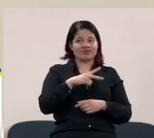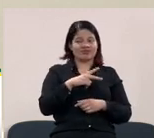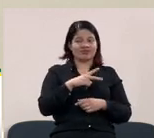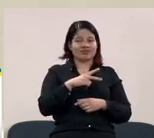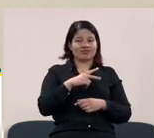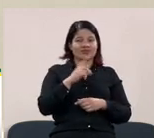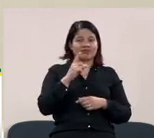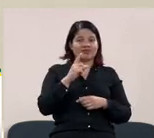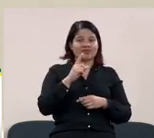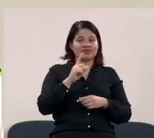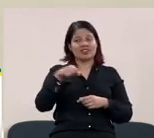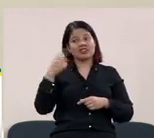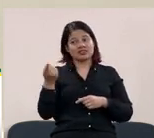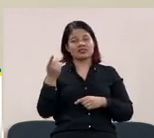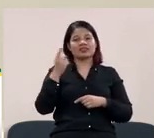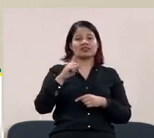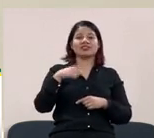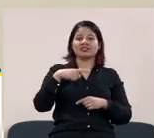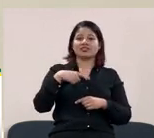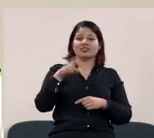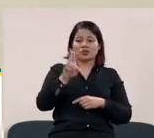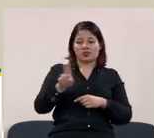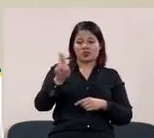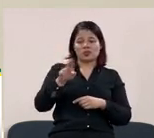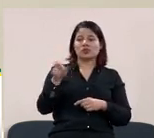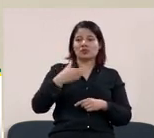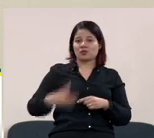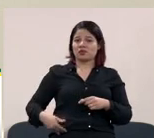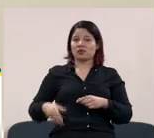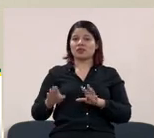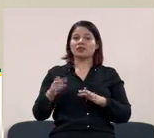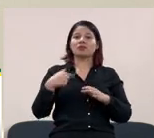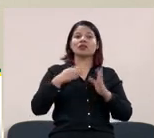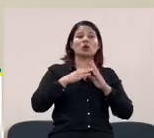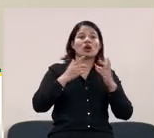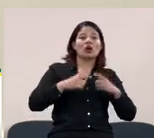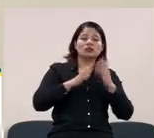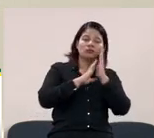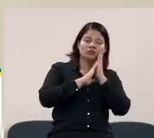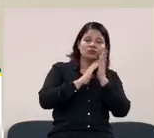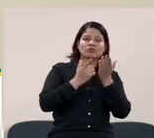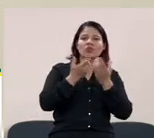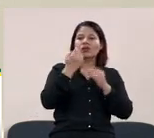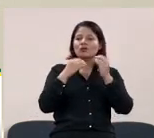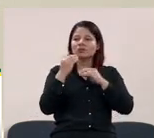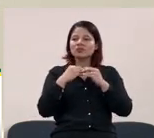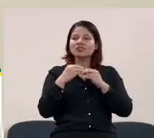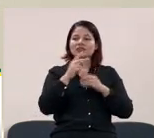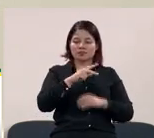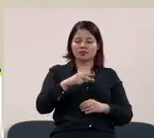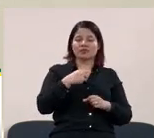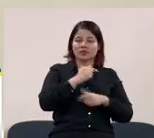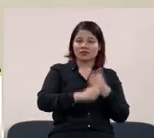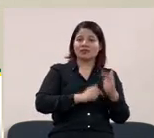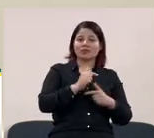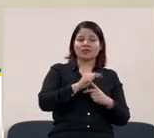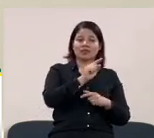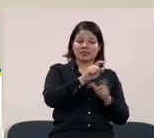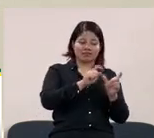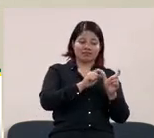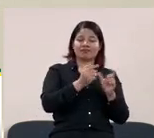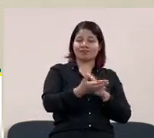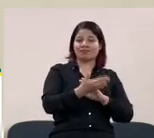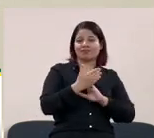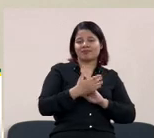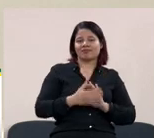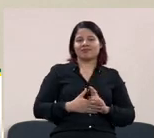universidade pública, mas tinha onde morar, tinha o que comer, etc. Então, eu me mantinha exatamente como professor. De lá,